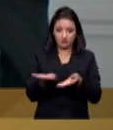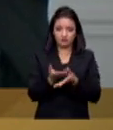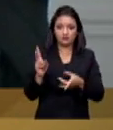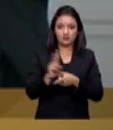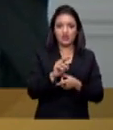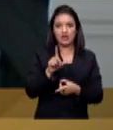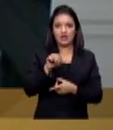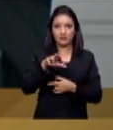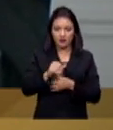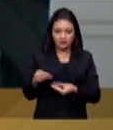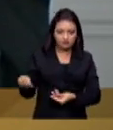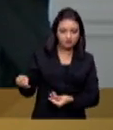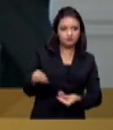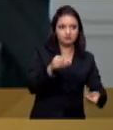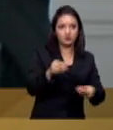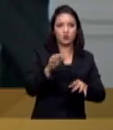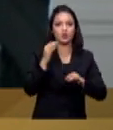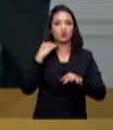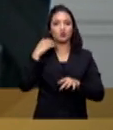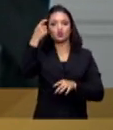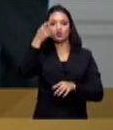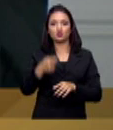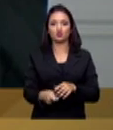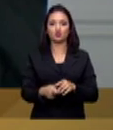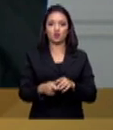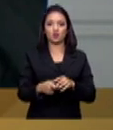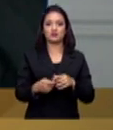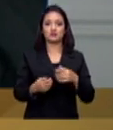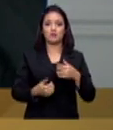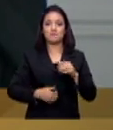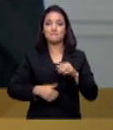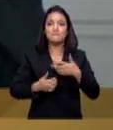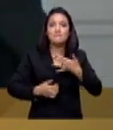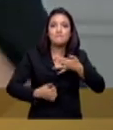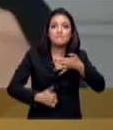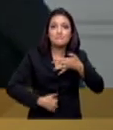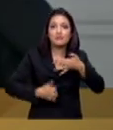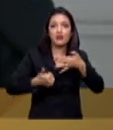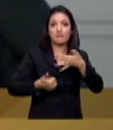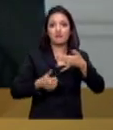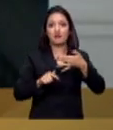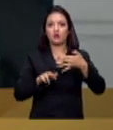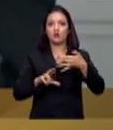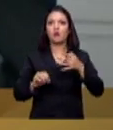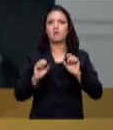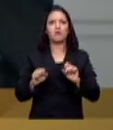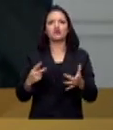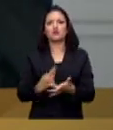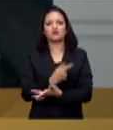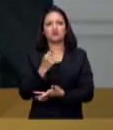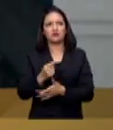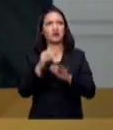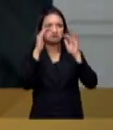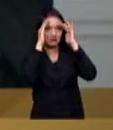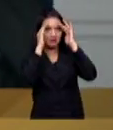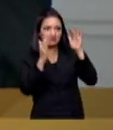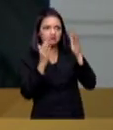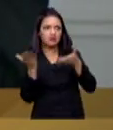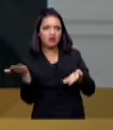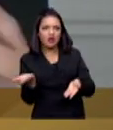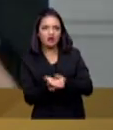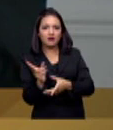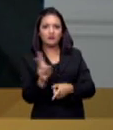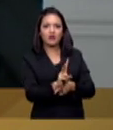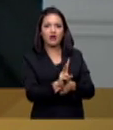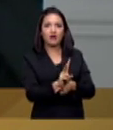do magistrado de primeira instância pode tornar, o cumprimento daquela liminar pode tornar